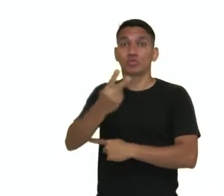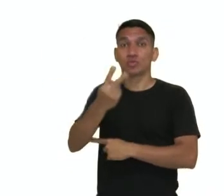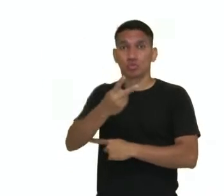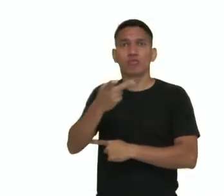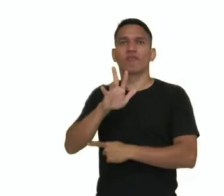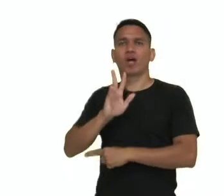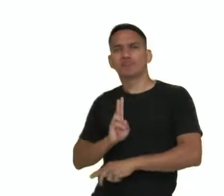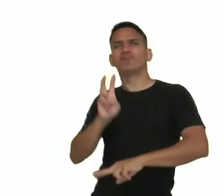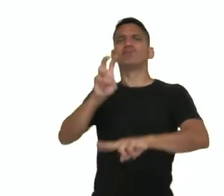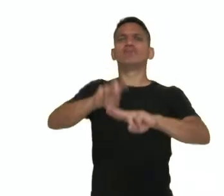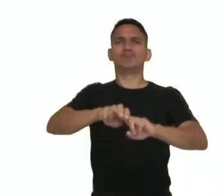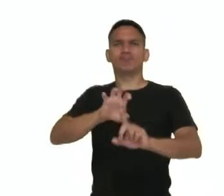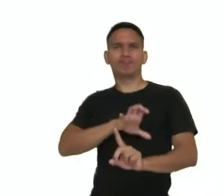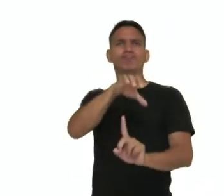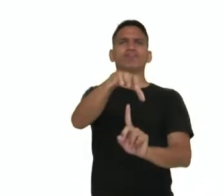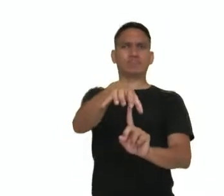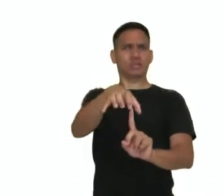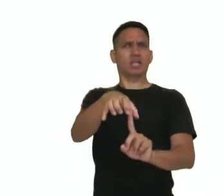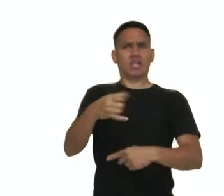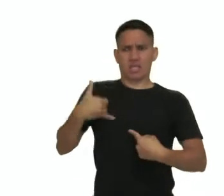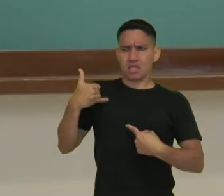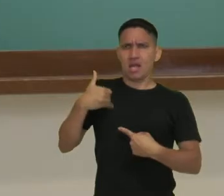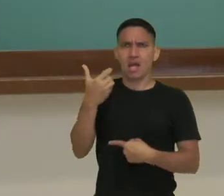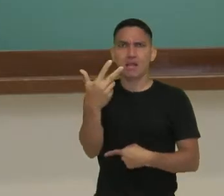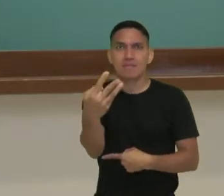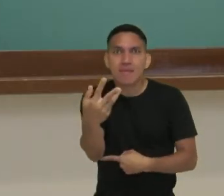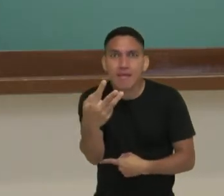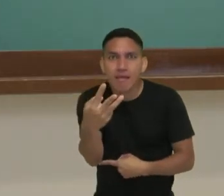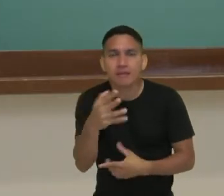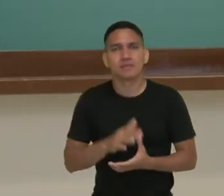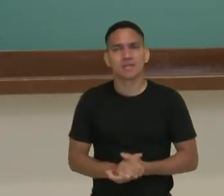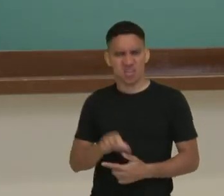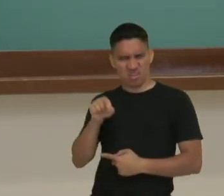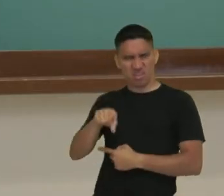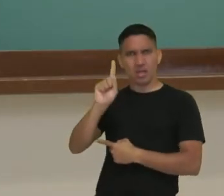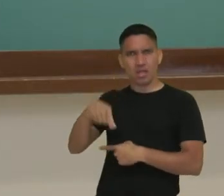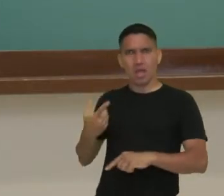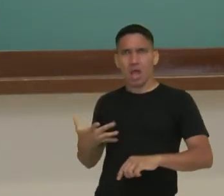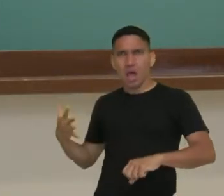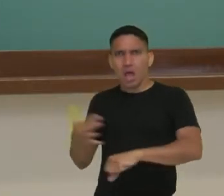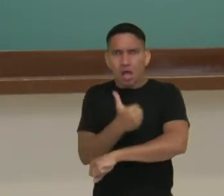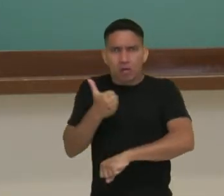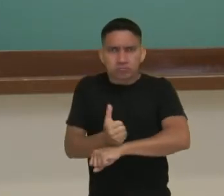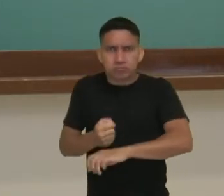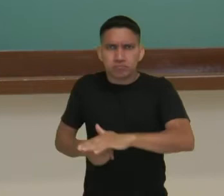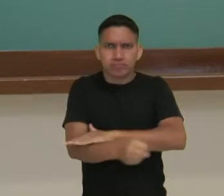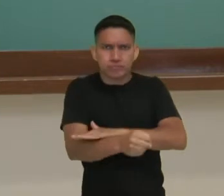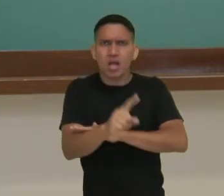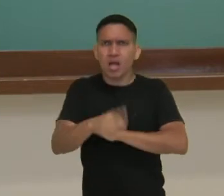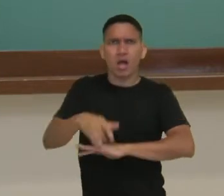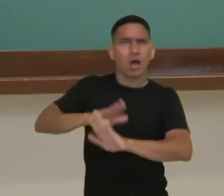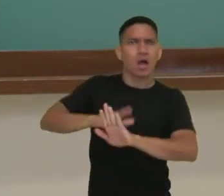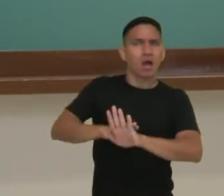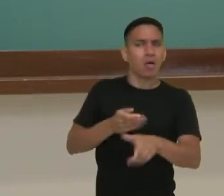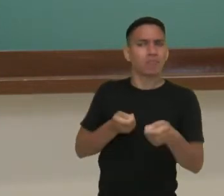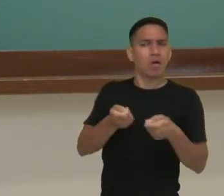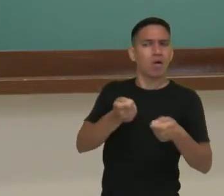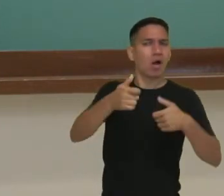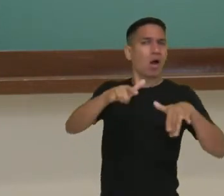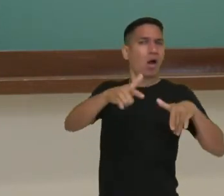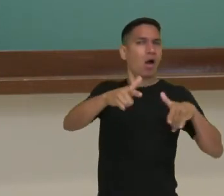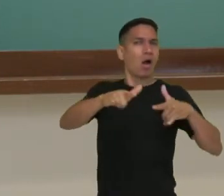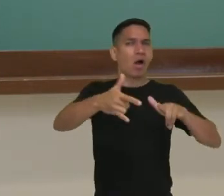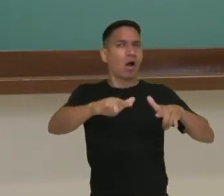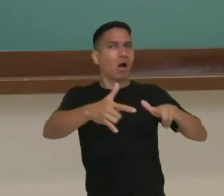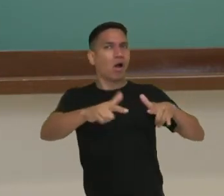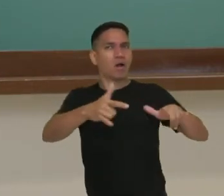13 anos. Seria então esse golpe que foi planejado e articulado uma maneira